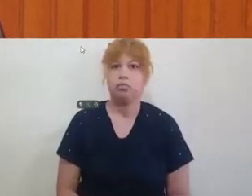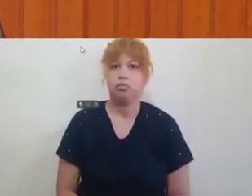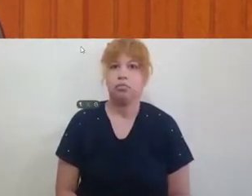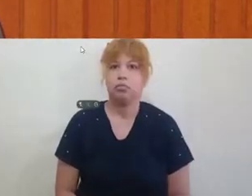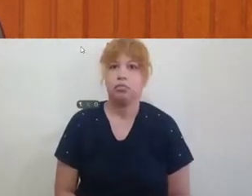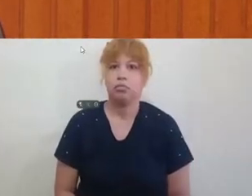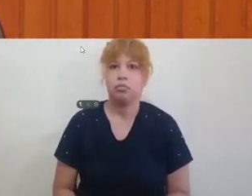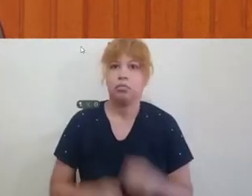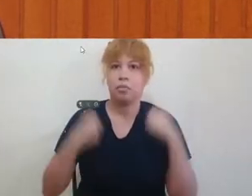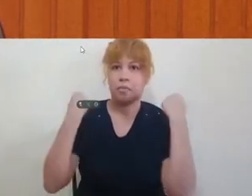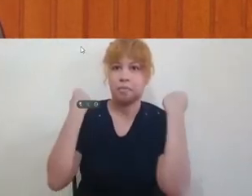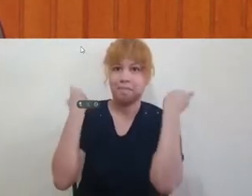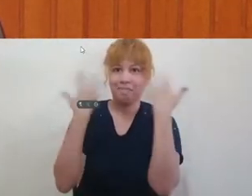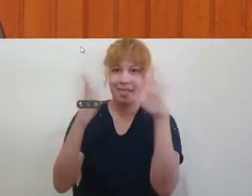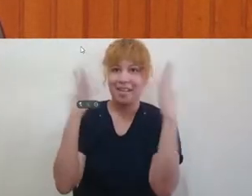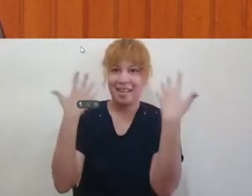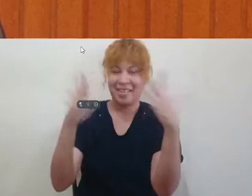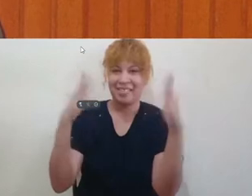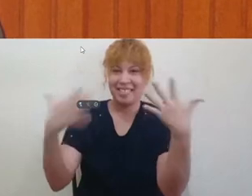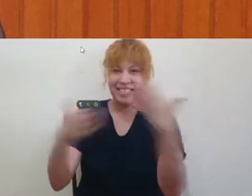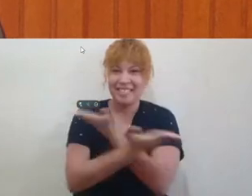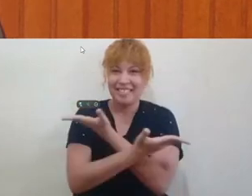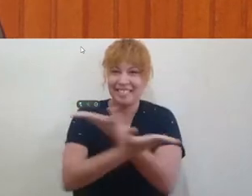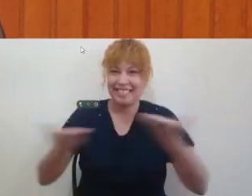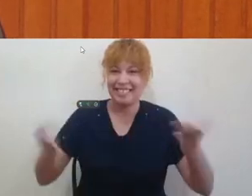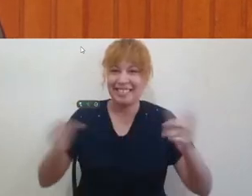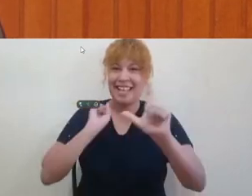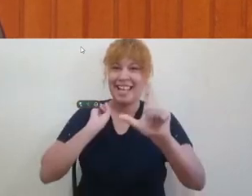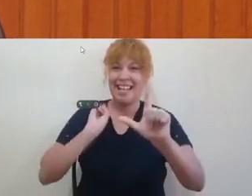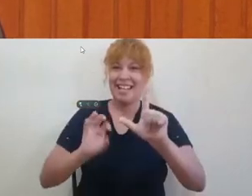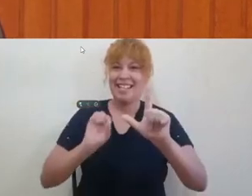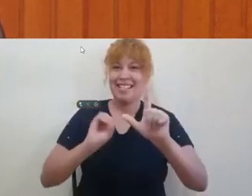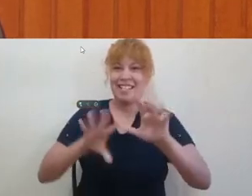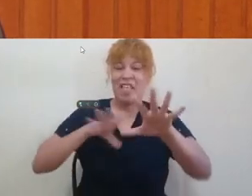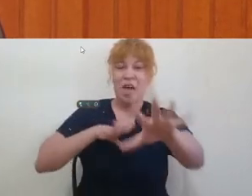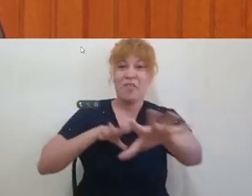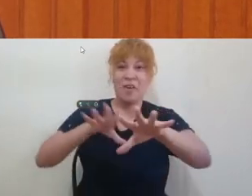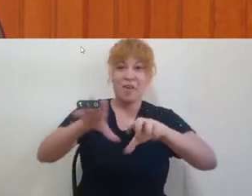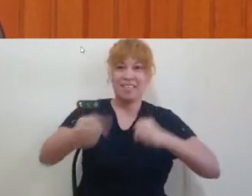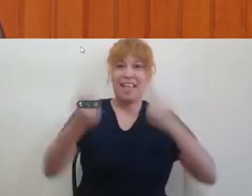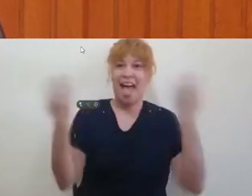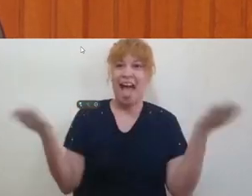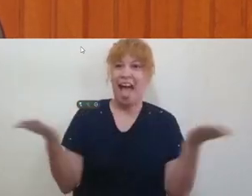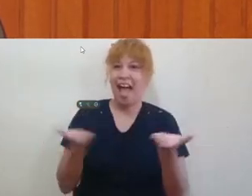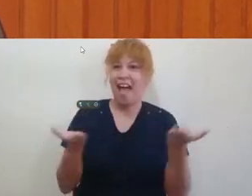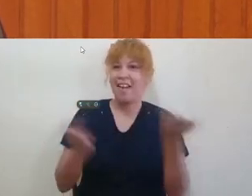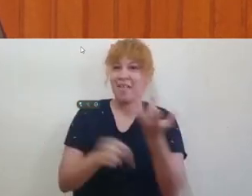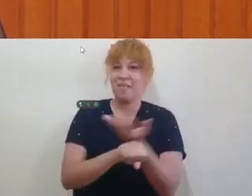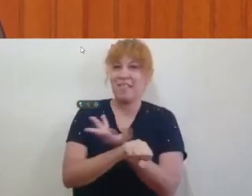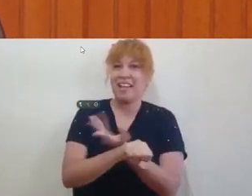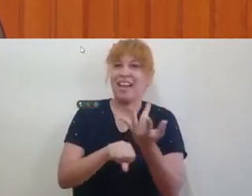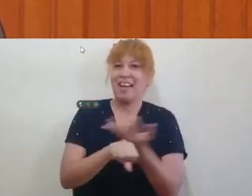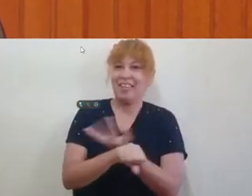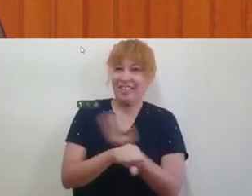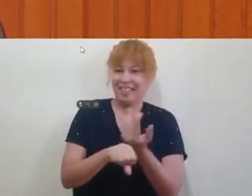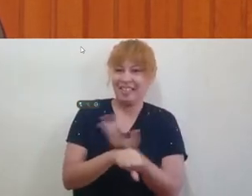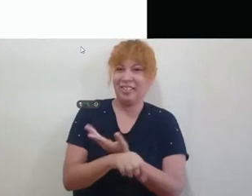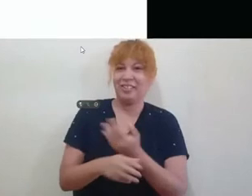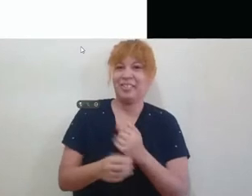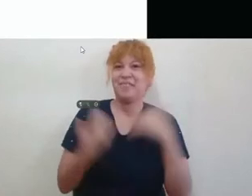Acadêmica de Educação à Distância e Tecnologia, referente ao segundo semestre do ano de 2020.